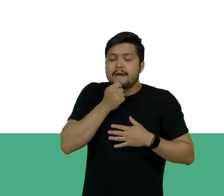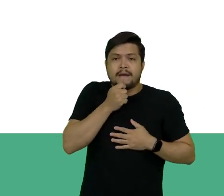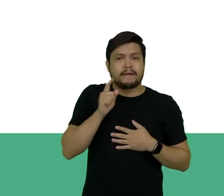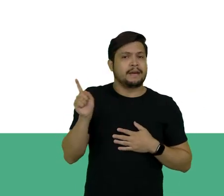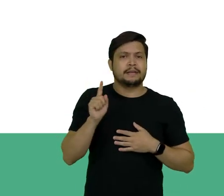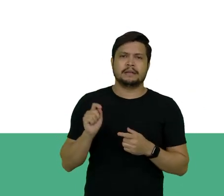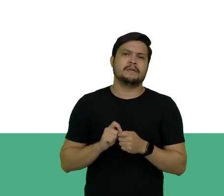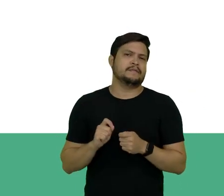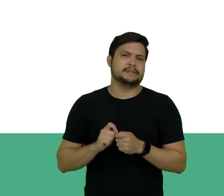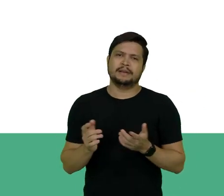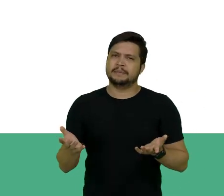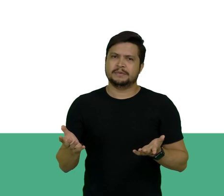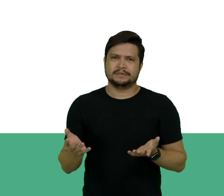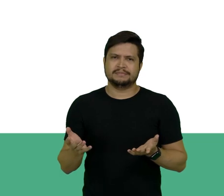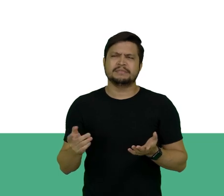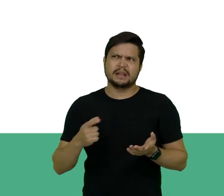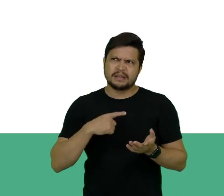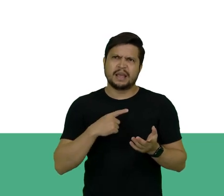que é que a gente ainda está